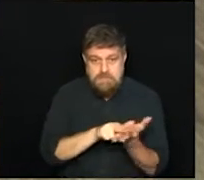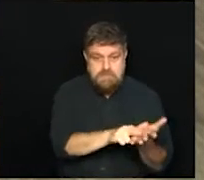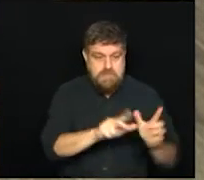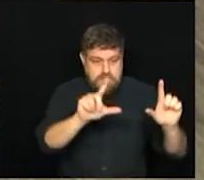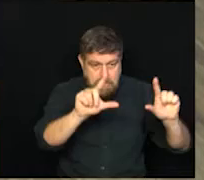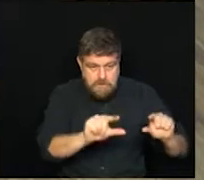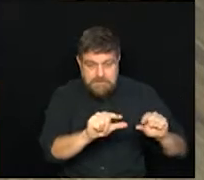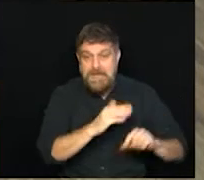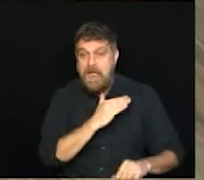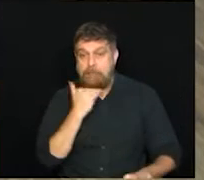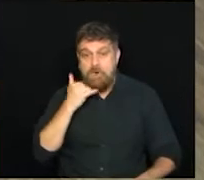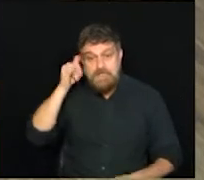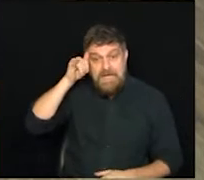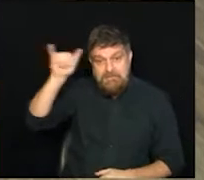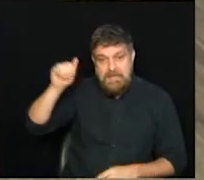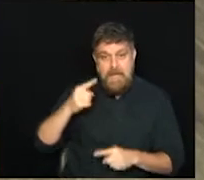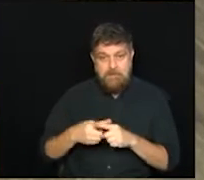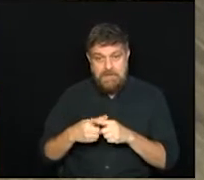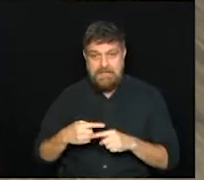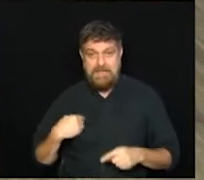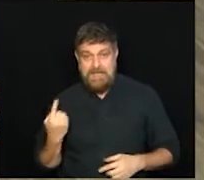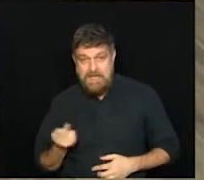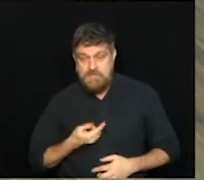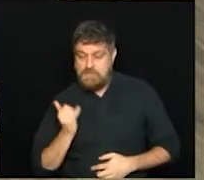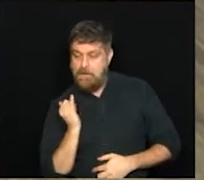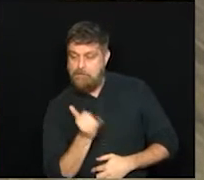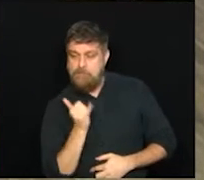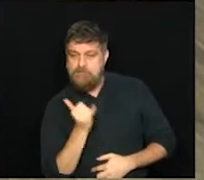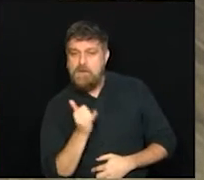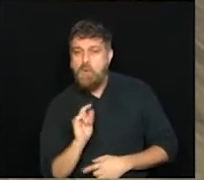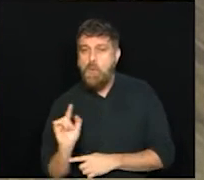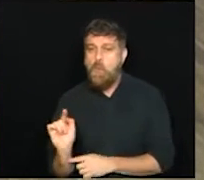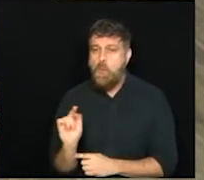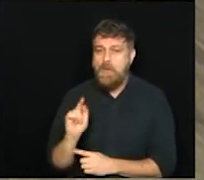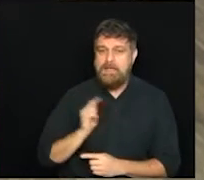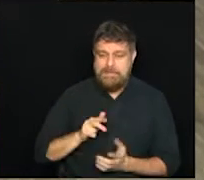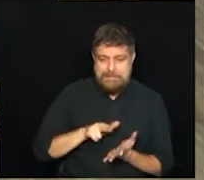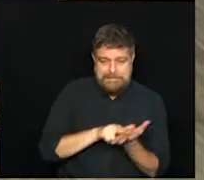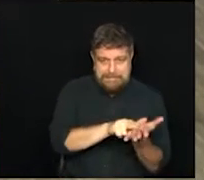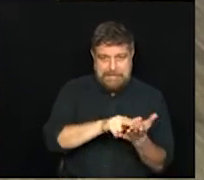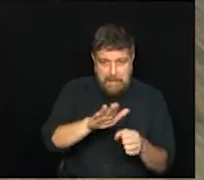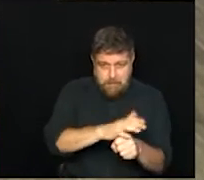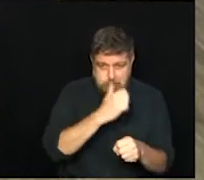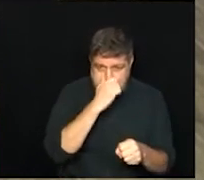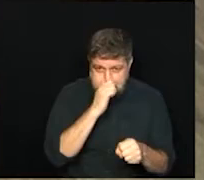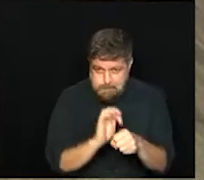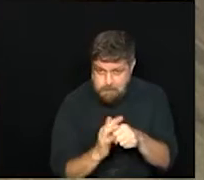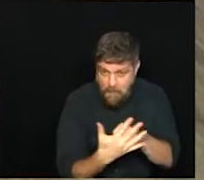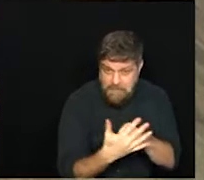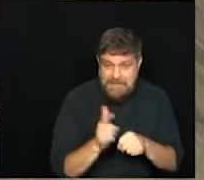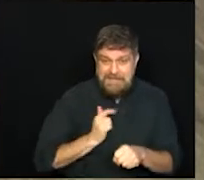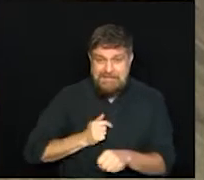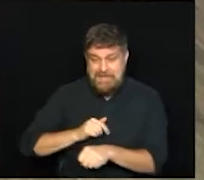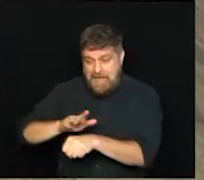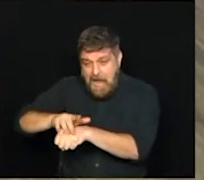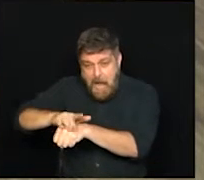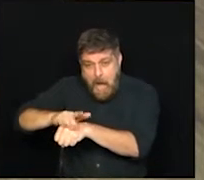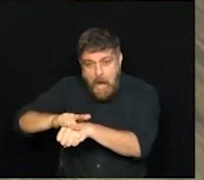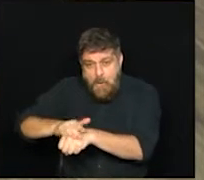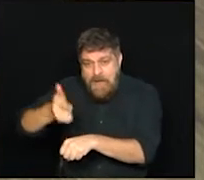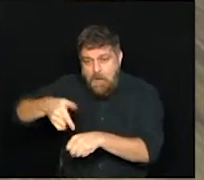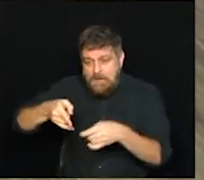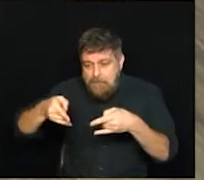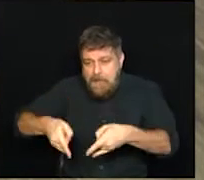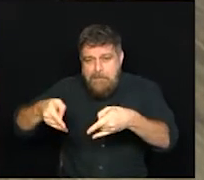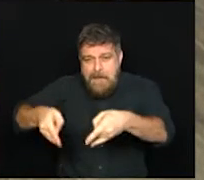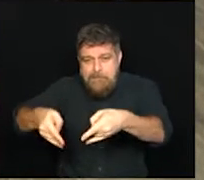a mortalidade, até porque a gente acabou de falar agora há pouco sobre ocupação de leitos Covid, mas tem outros leitos de UTI que